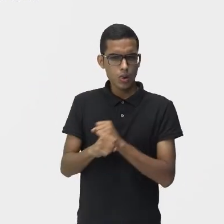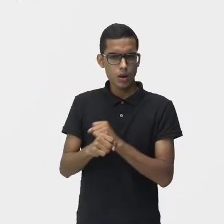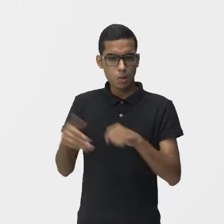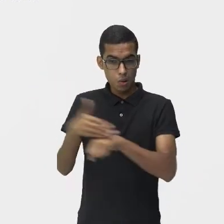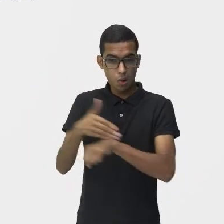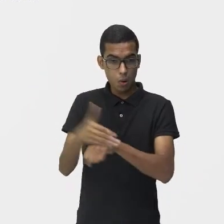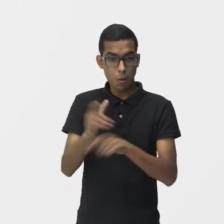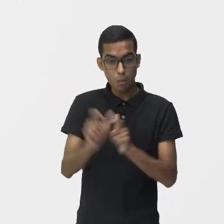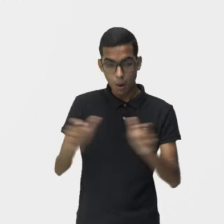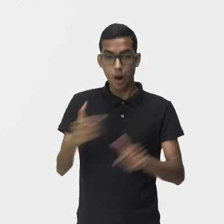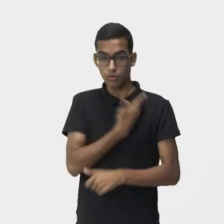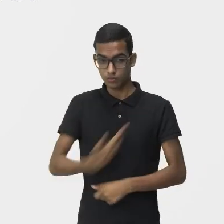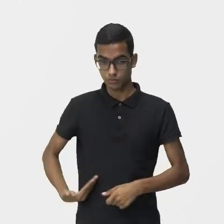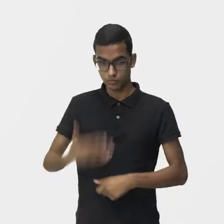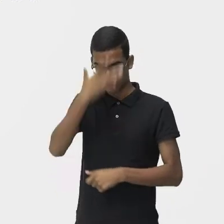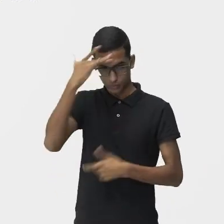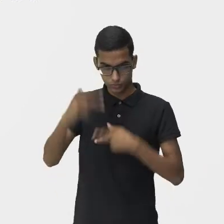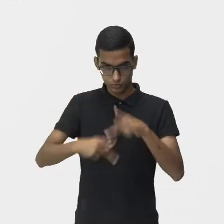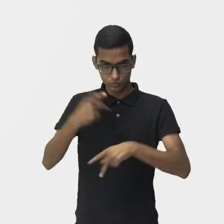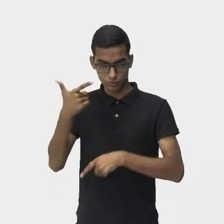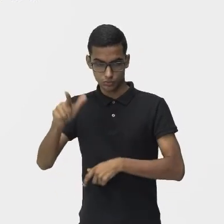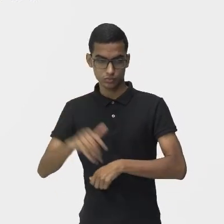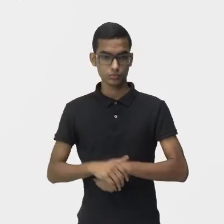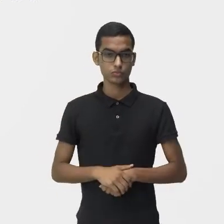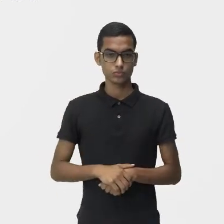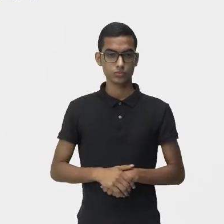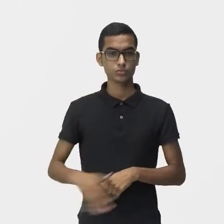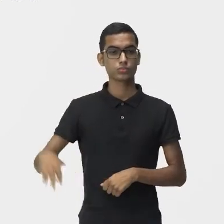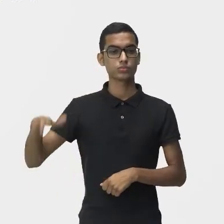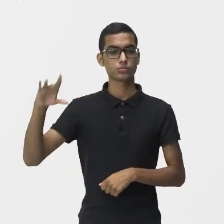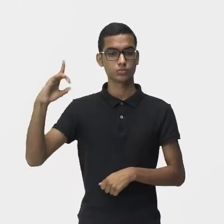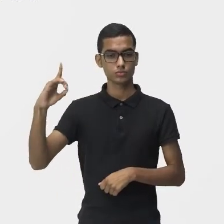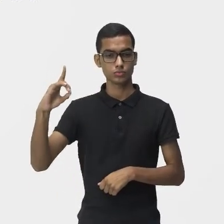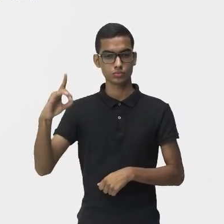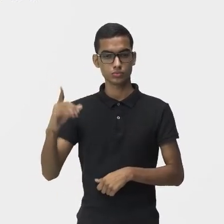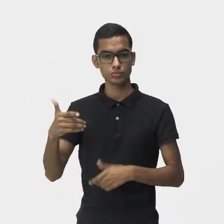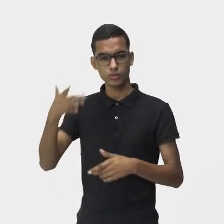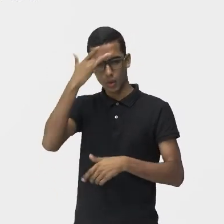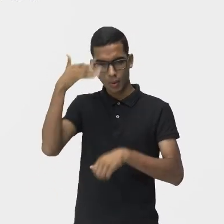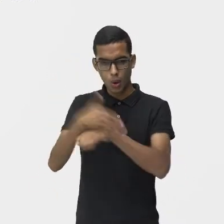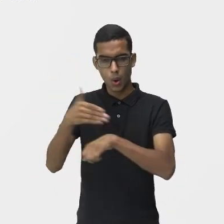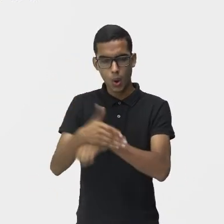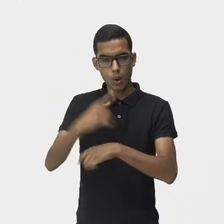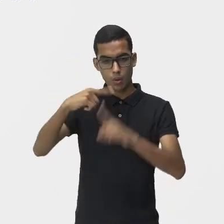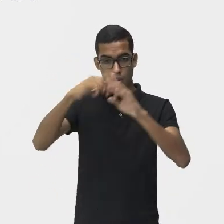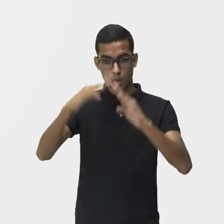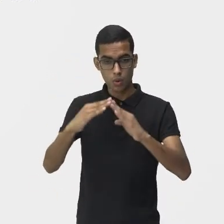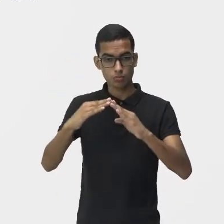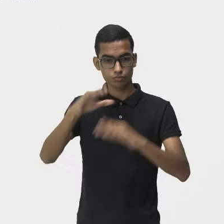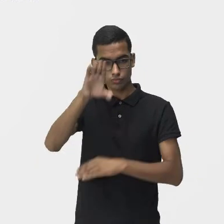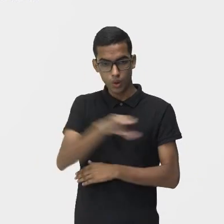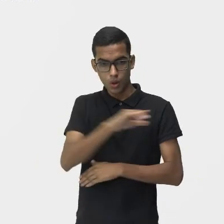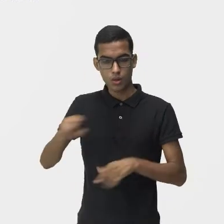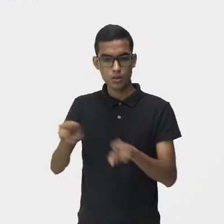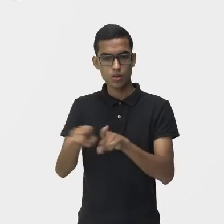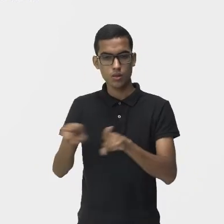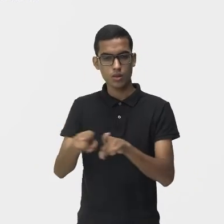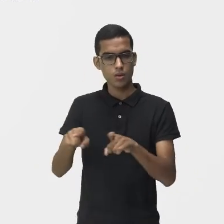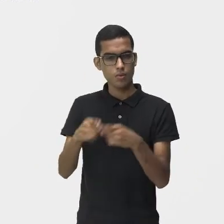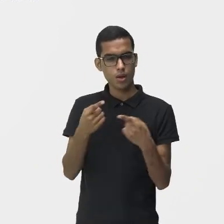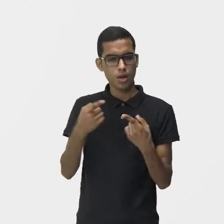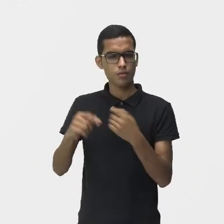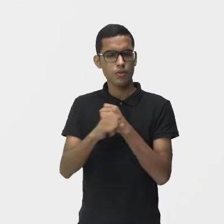participação popular do governo. Letra D. Eram integrantes do clero e defendiam a maior participação da igreja na política